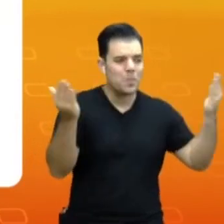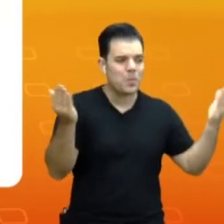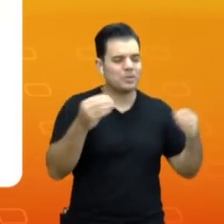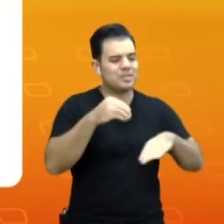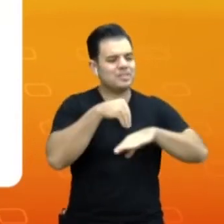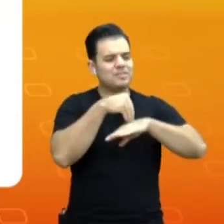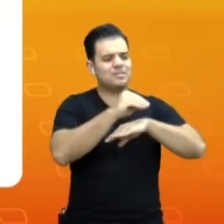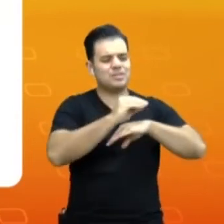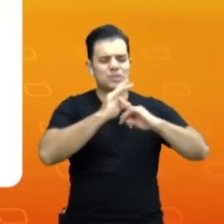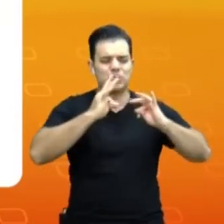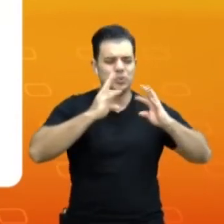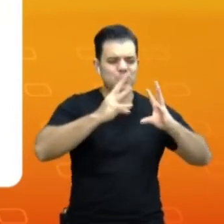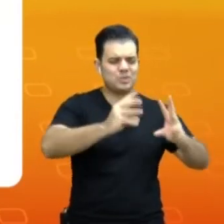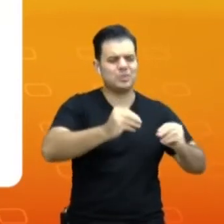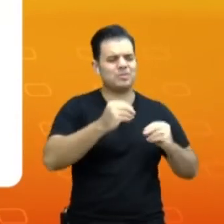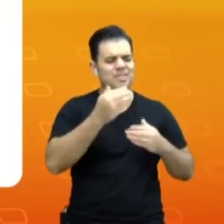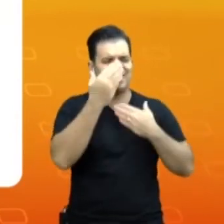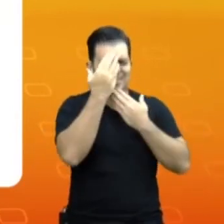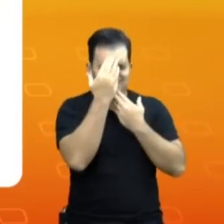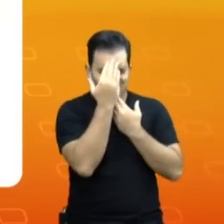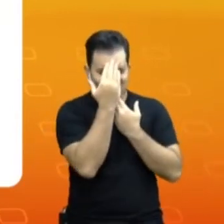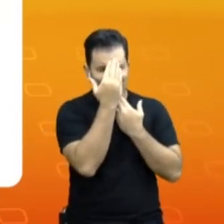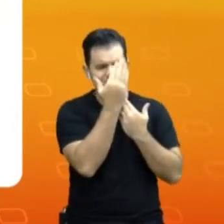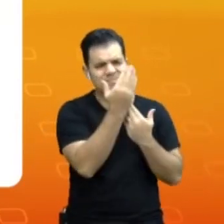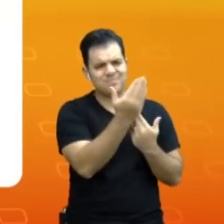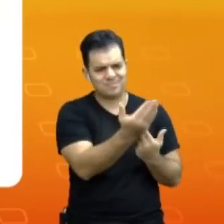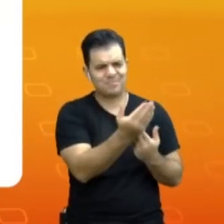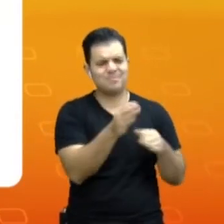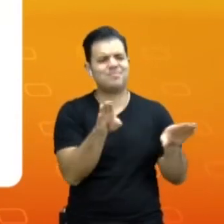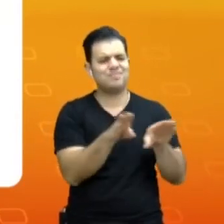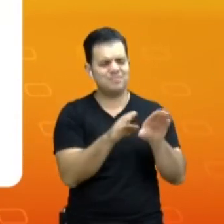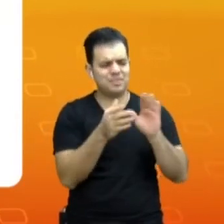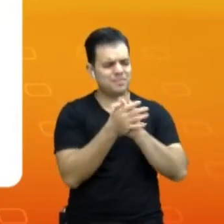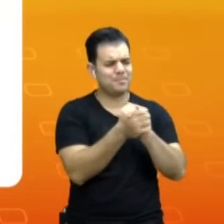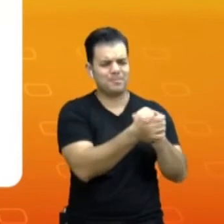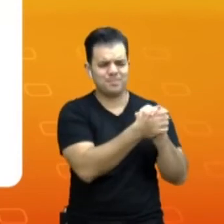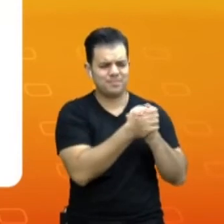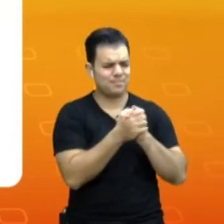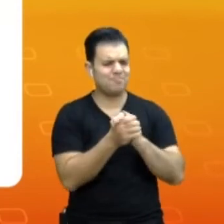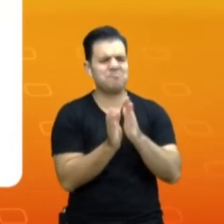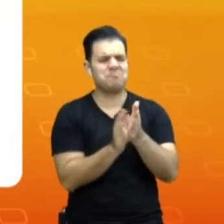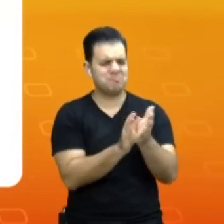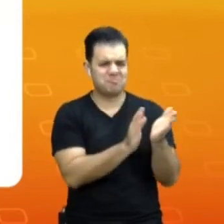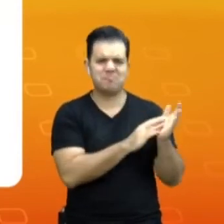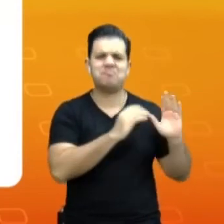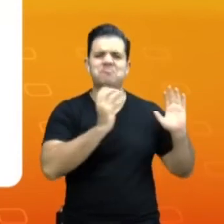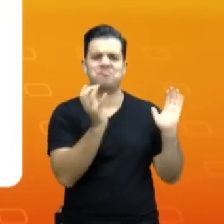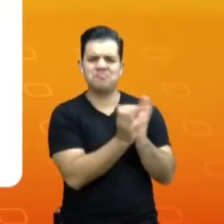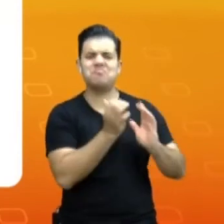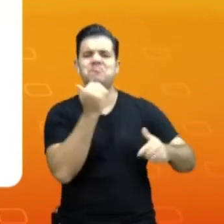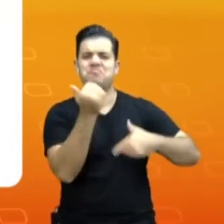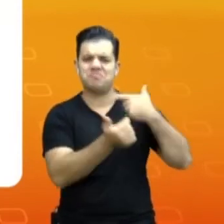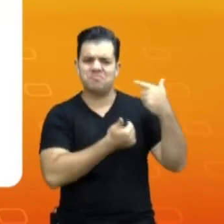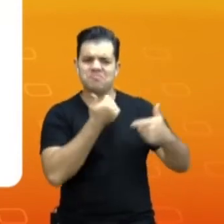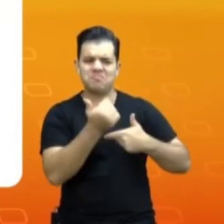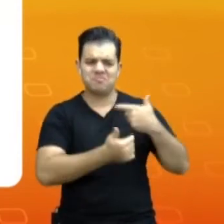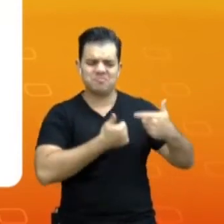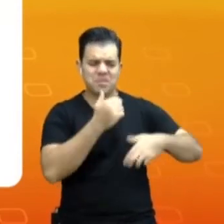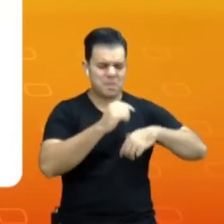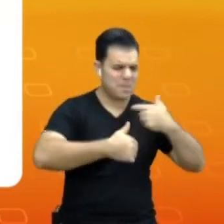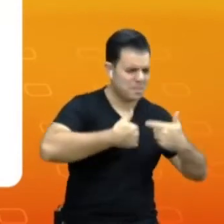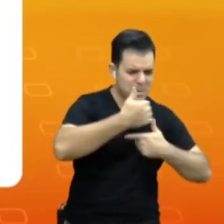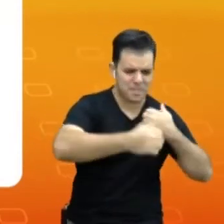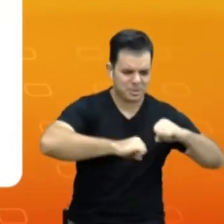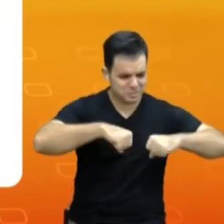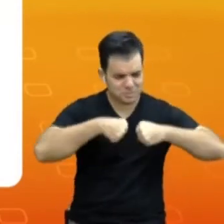de agradecimento e de parabenizar todo esse time que foi envolvido para que a gente realmente pudesse